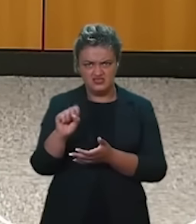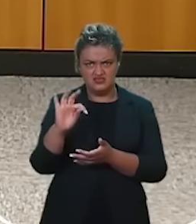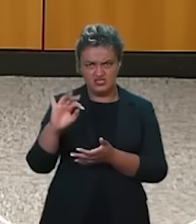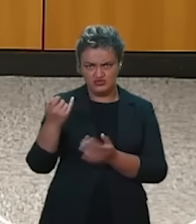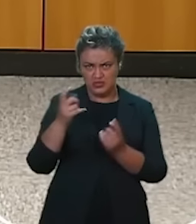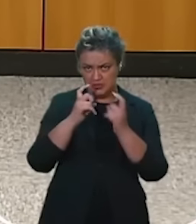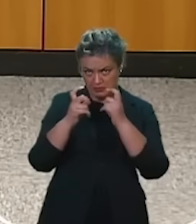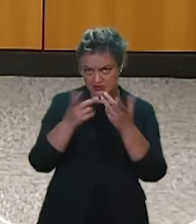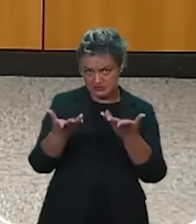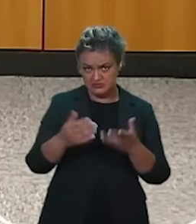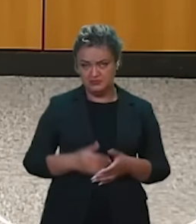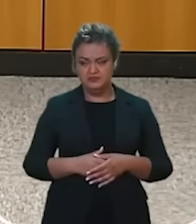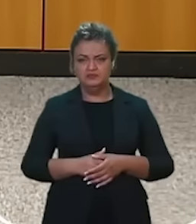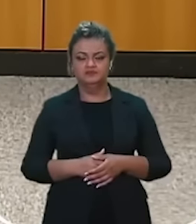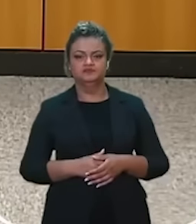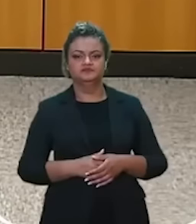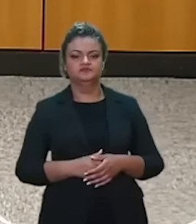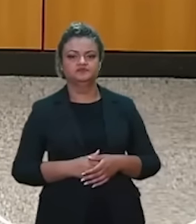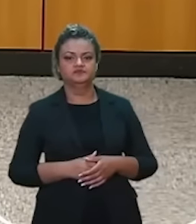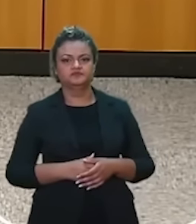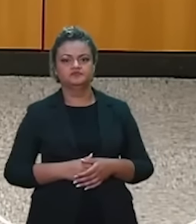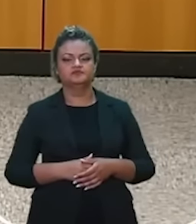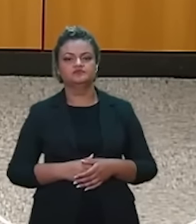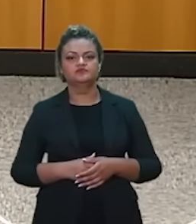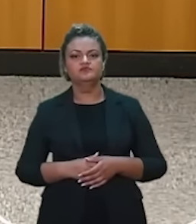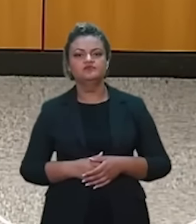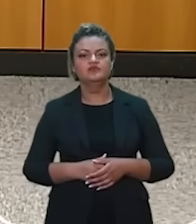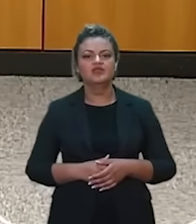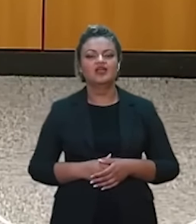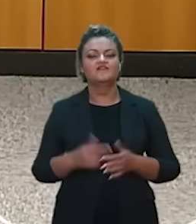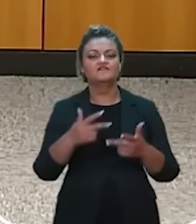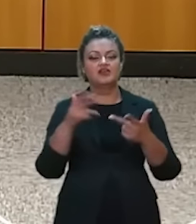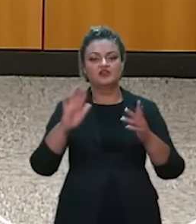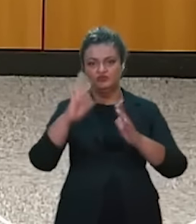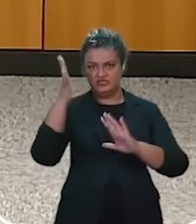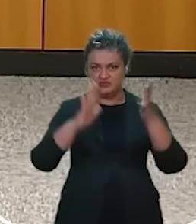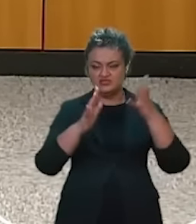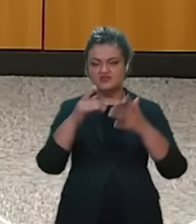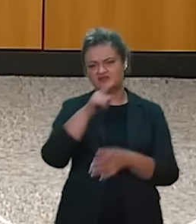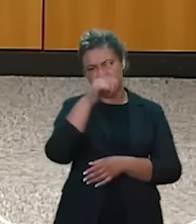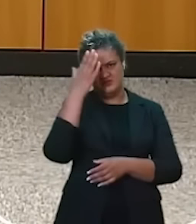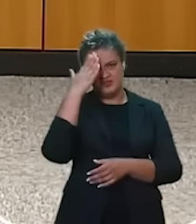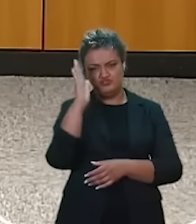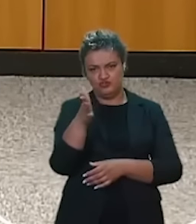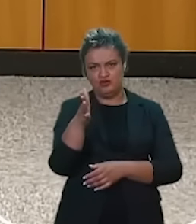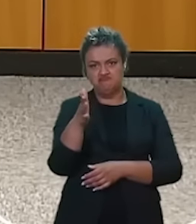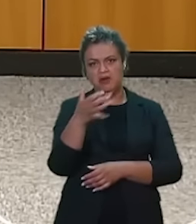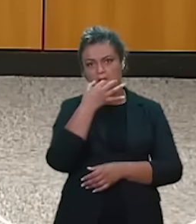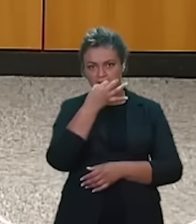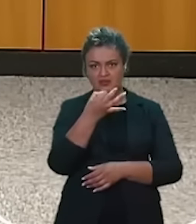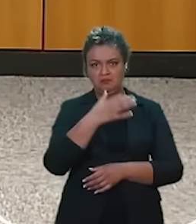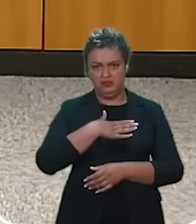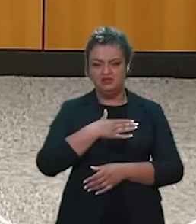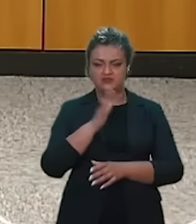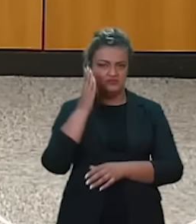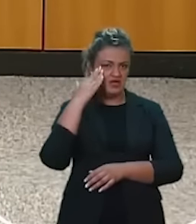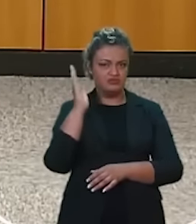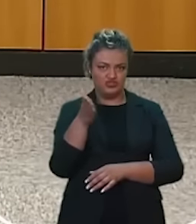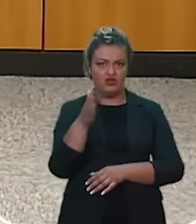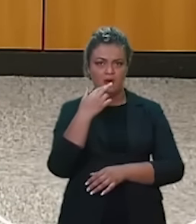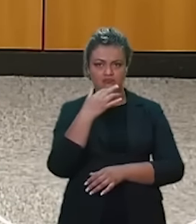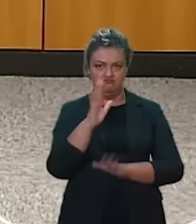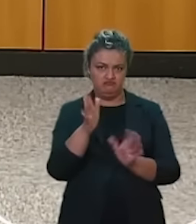gente em relação a casos concretos as senhoras e os senhores sabem Qual é a minha atitude Qual é a minha